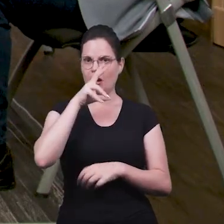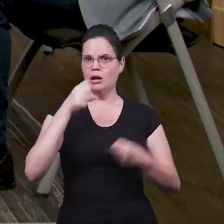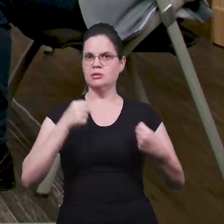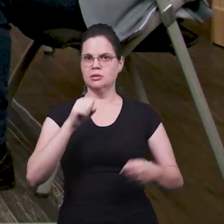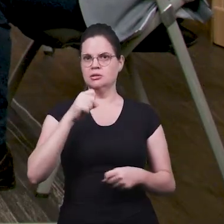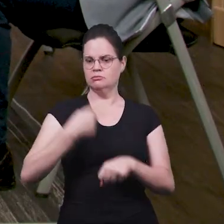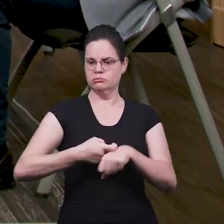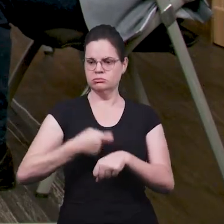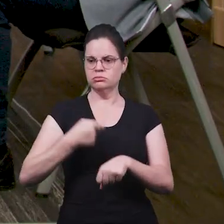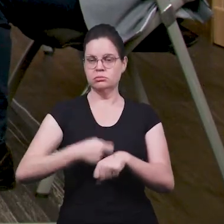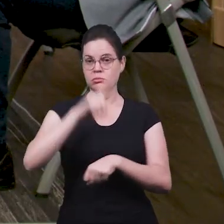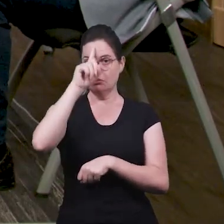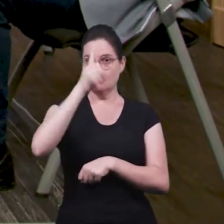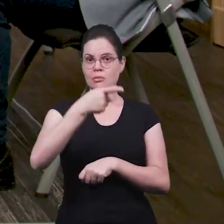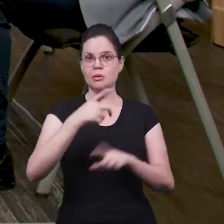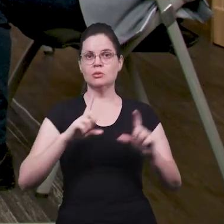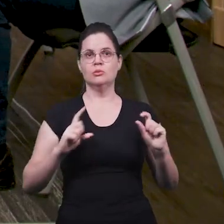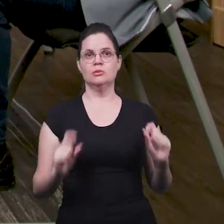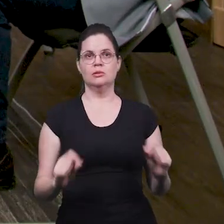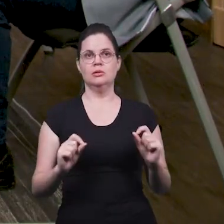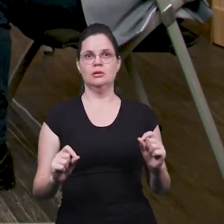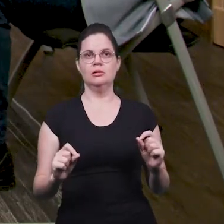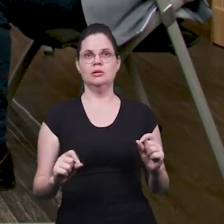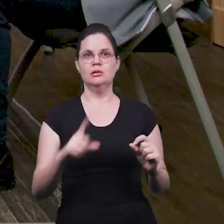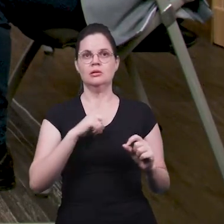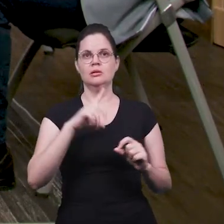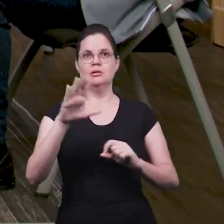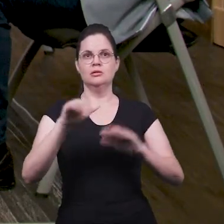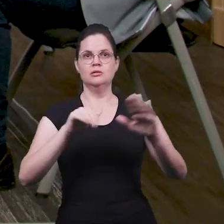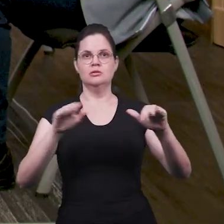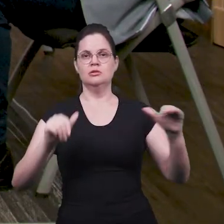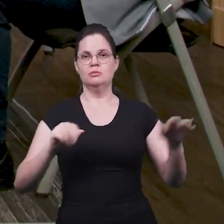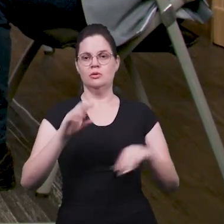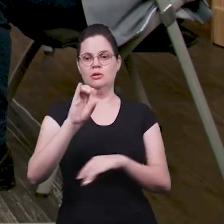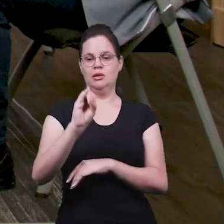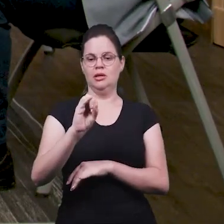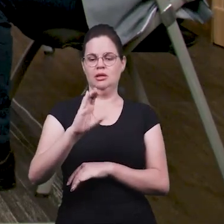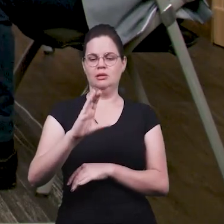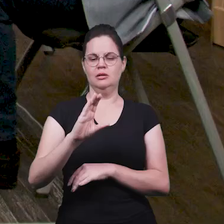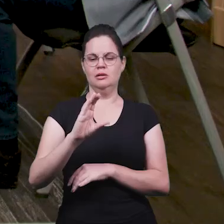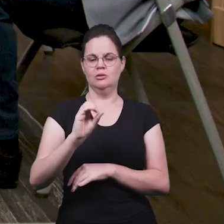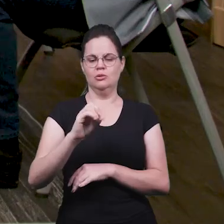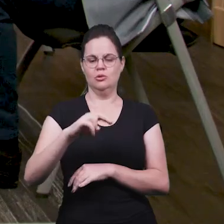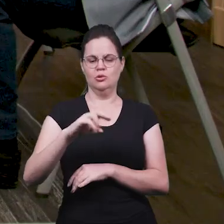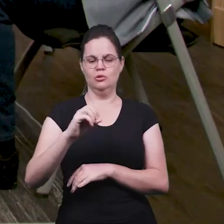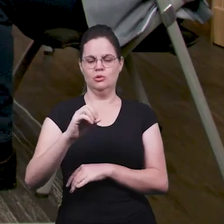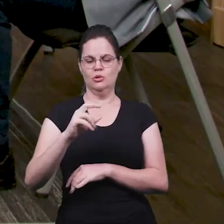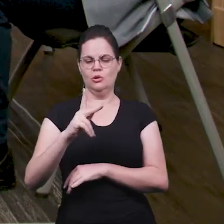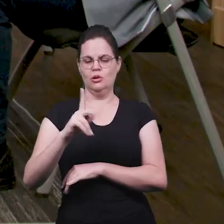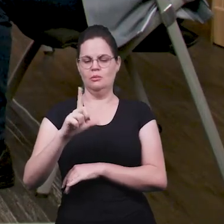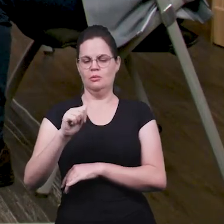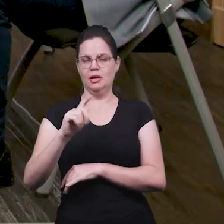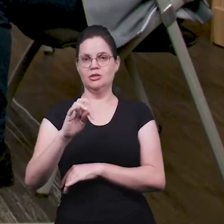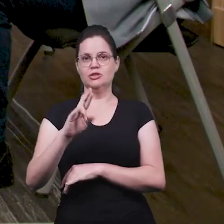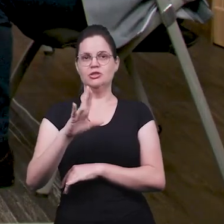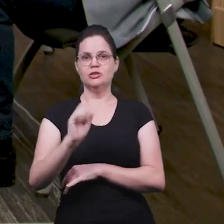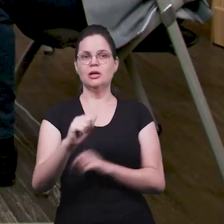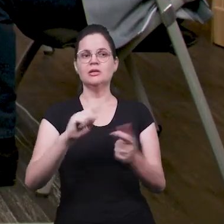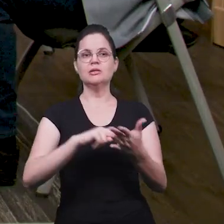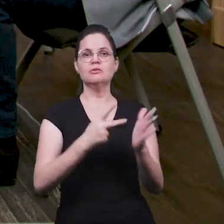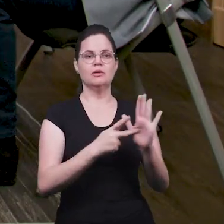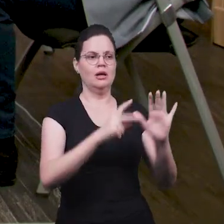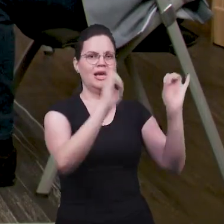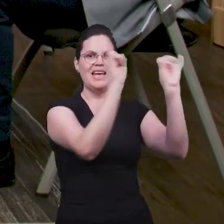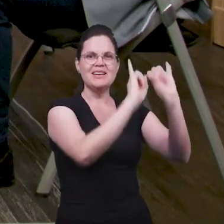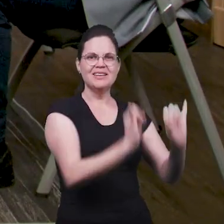ele mandou, fez aquela que chamou iconoclastia, que é romper com as imagens, né?